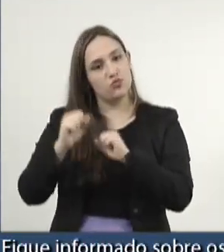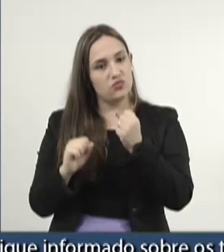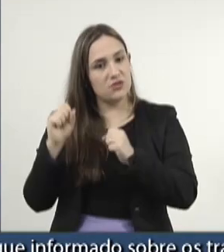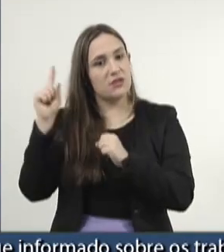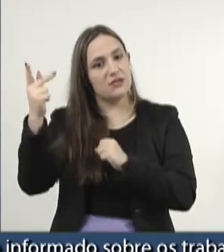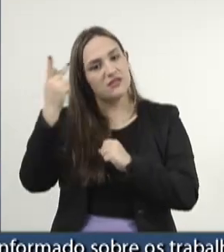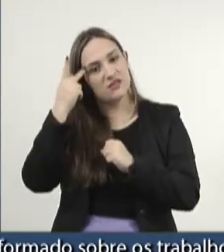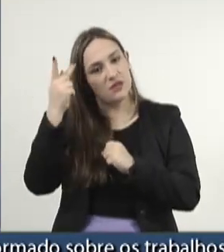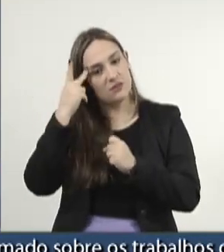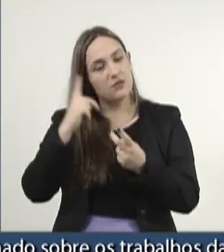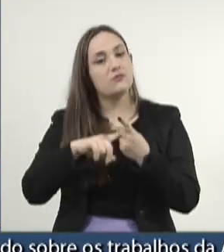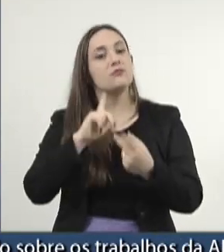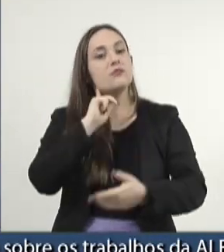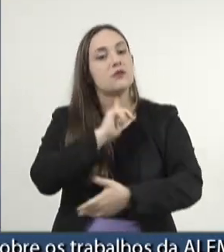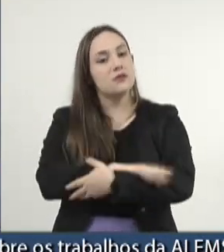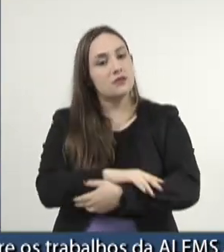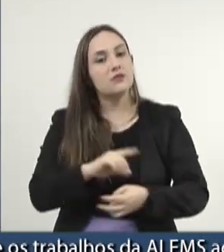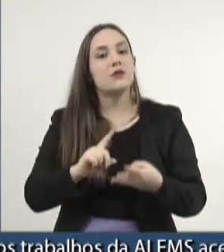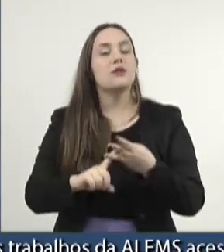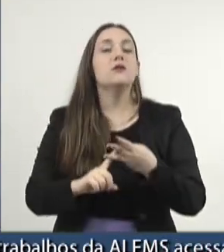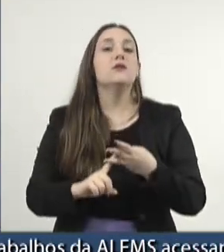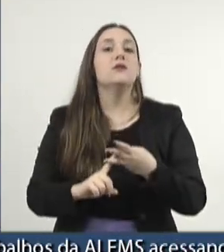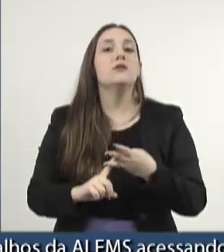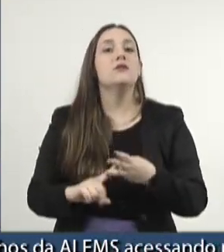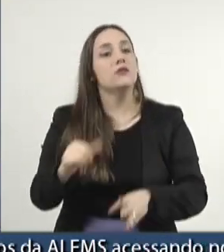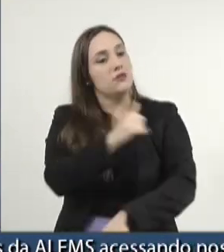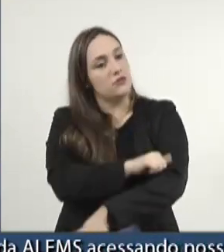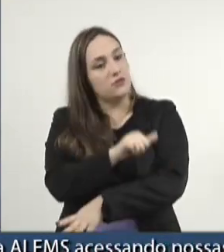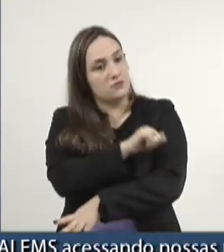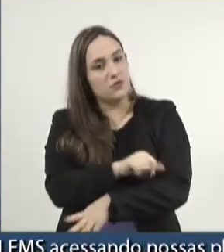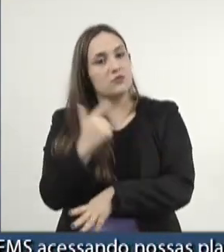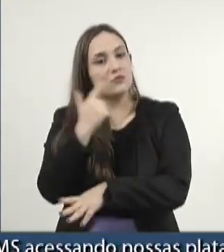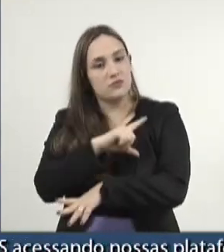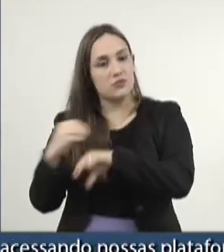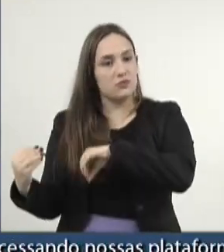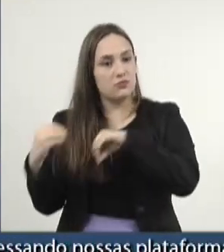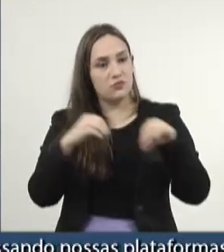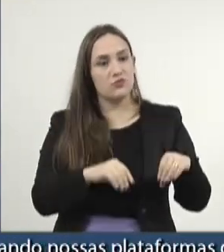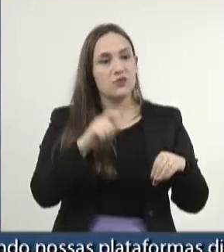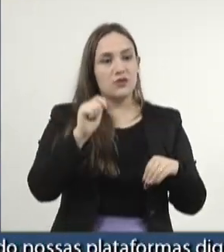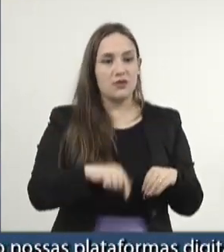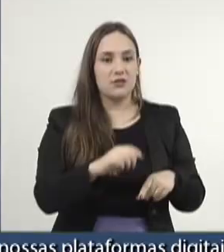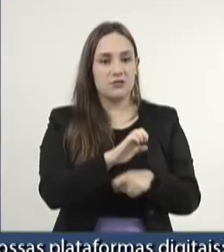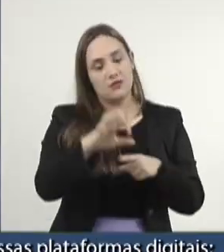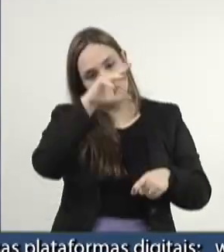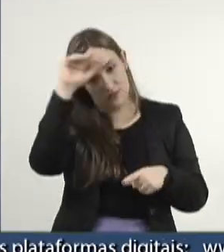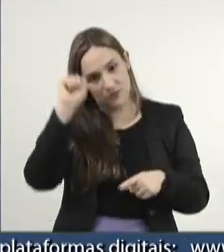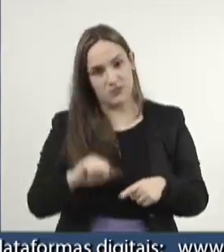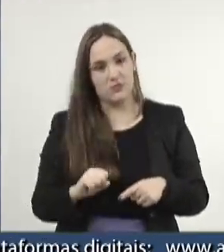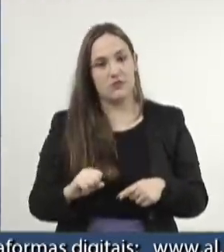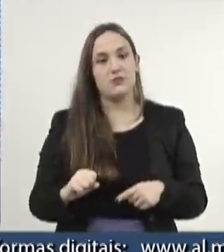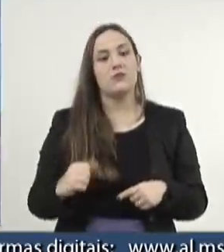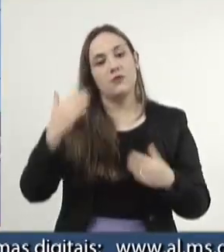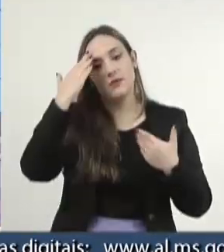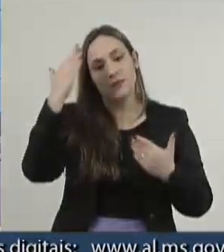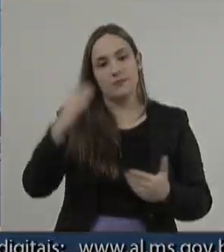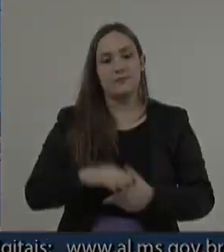Minas Gerais e Rio de Janeiro, para que venham para o estado que é o nosso orgulho, que é o Mato Grosso do Sul. Obrigado.